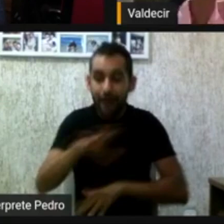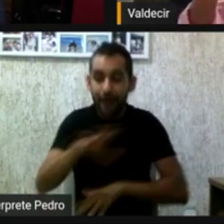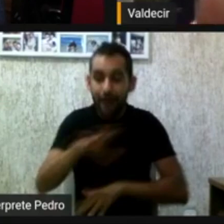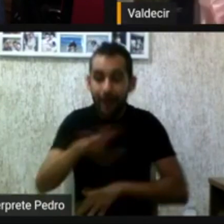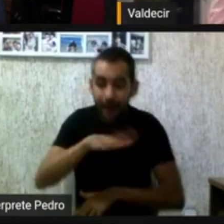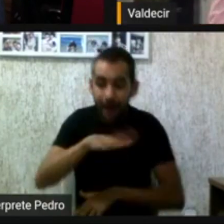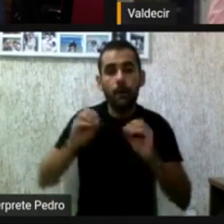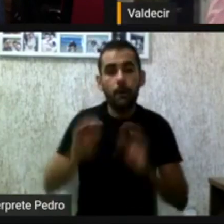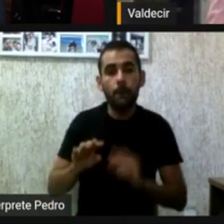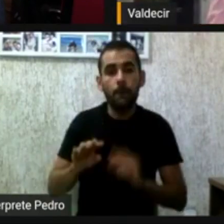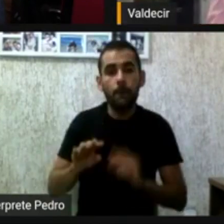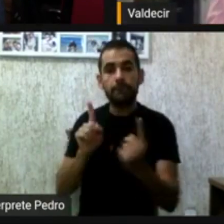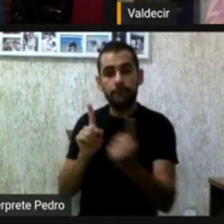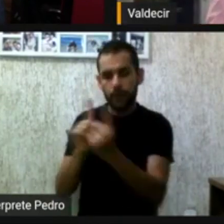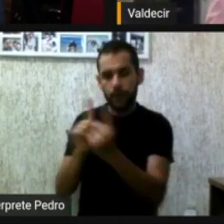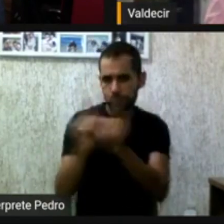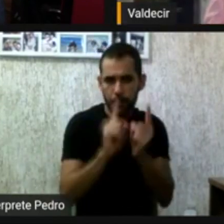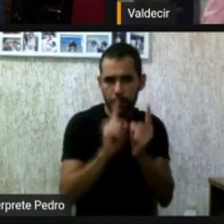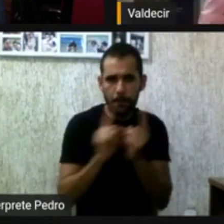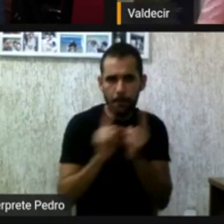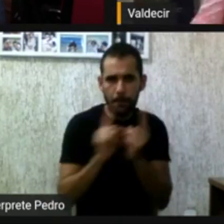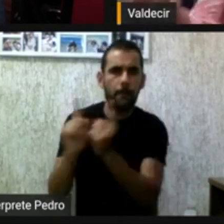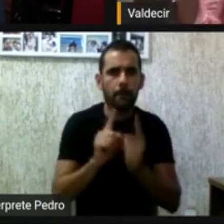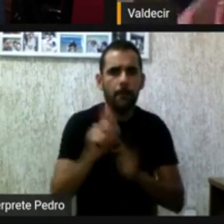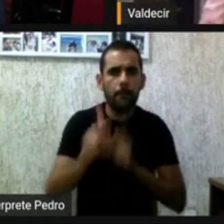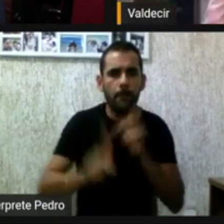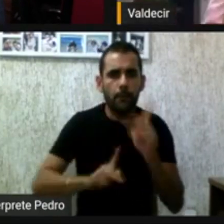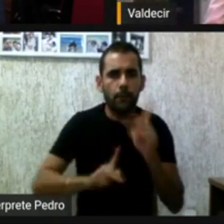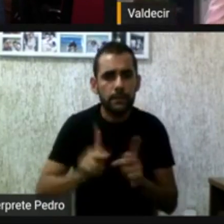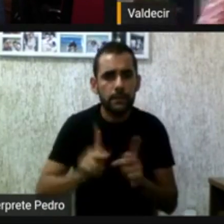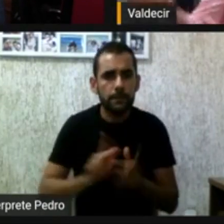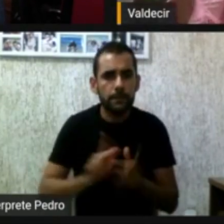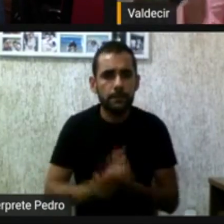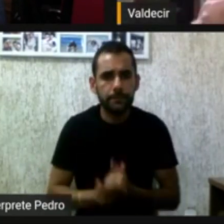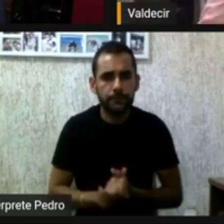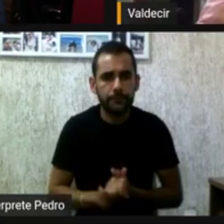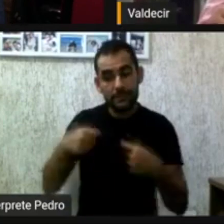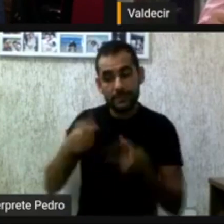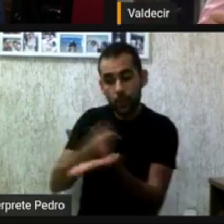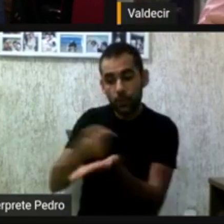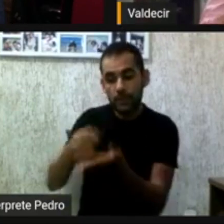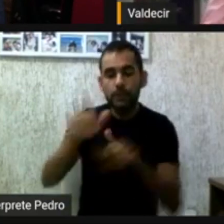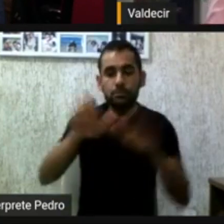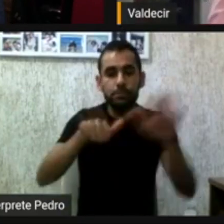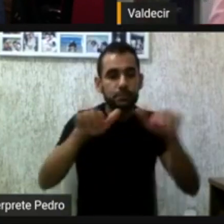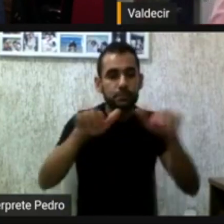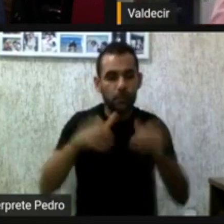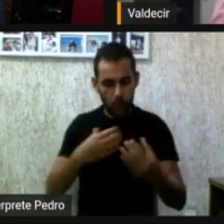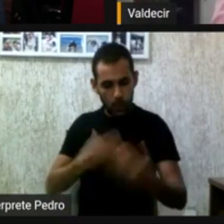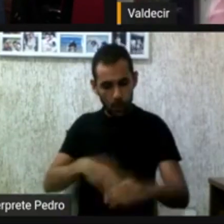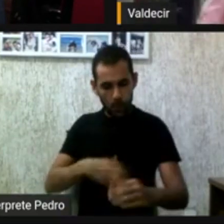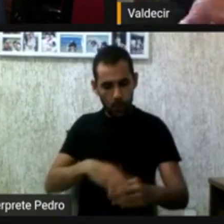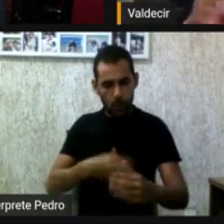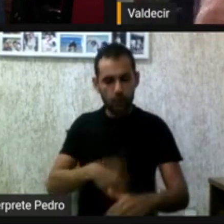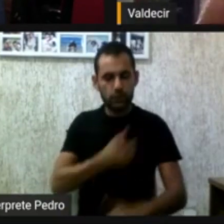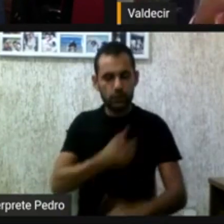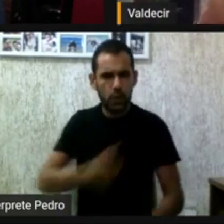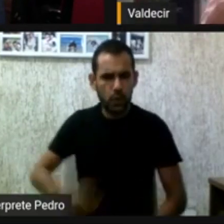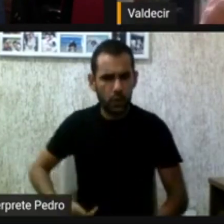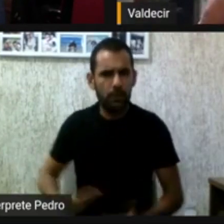estar atendendo a essa população. Então, nós temos que contratar essas pessoas, realização de concursos